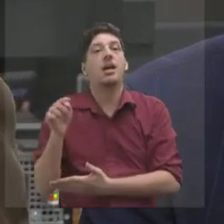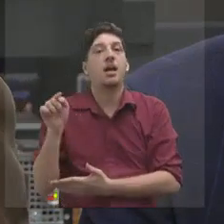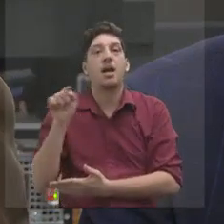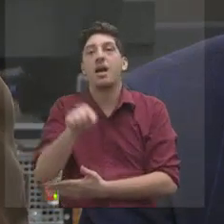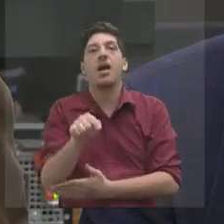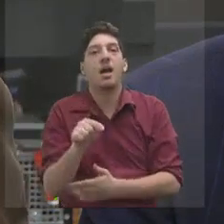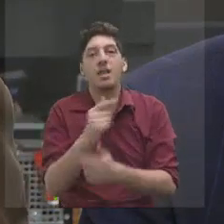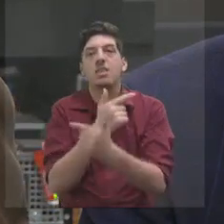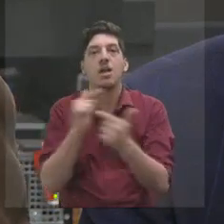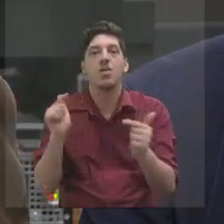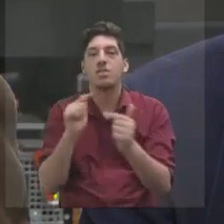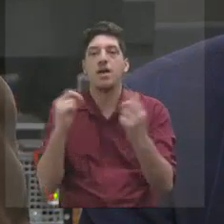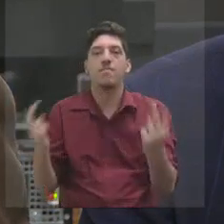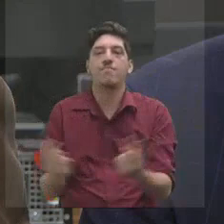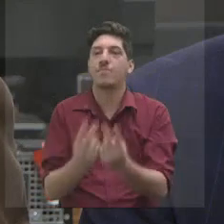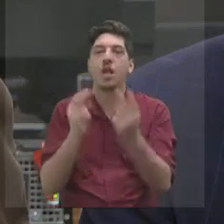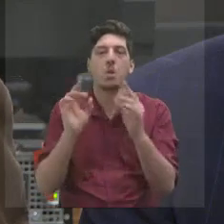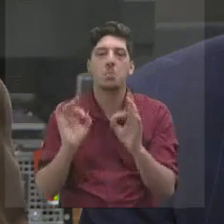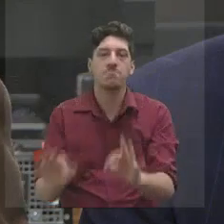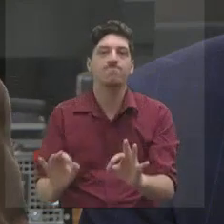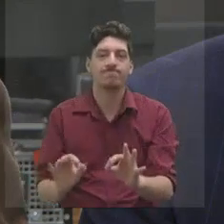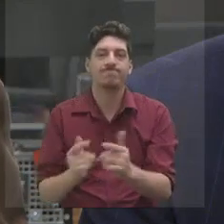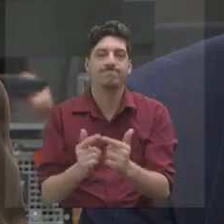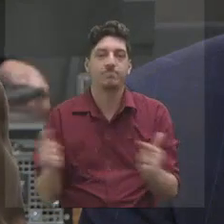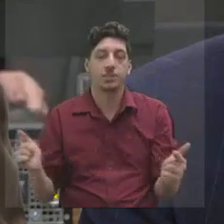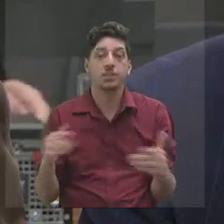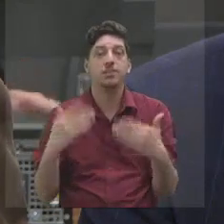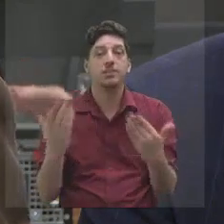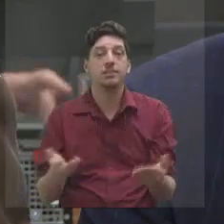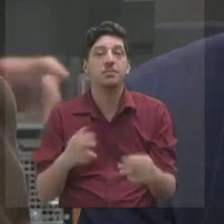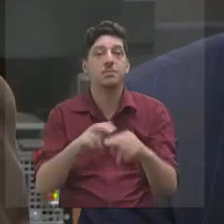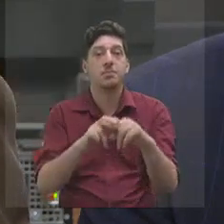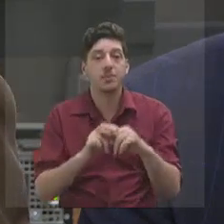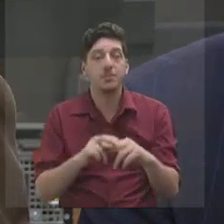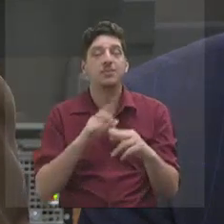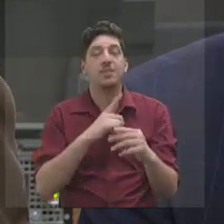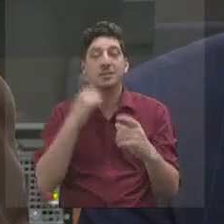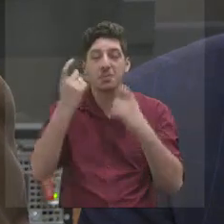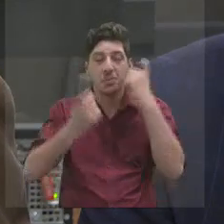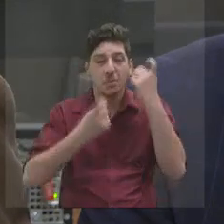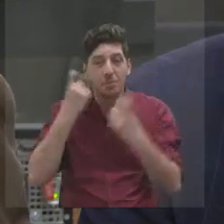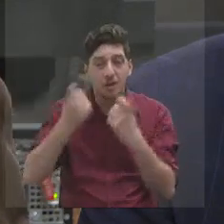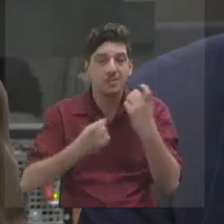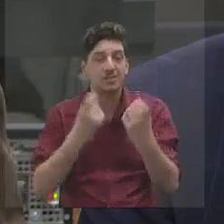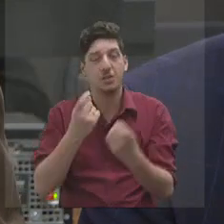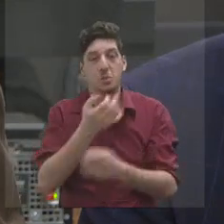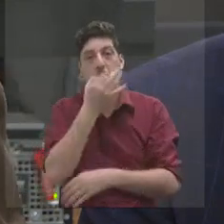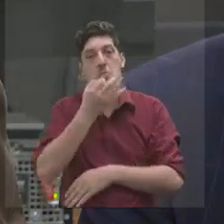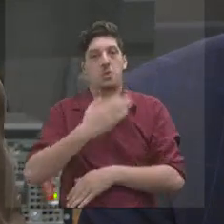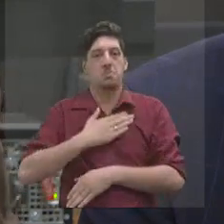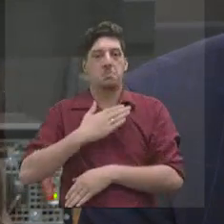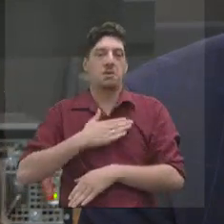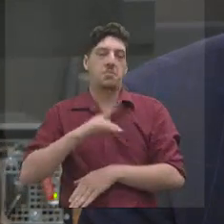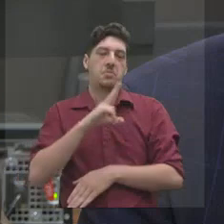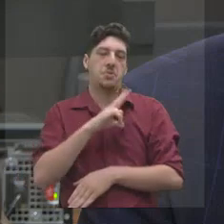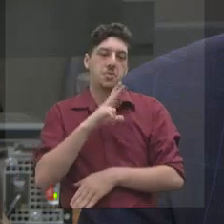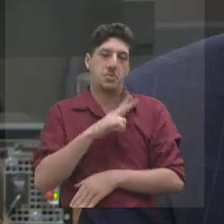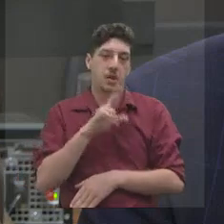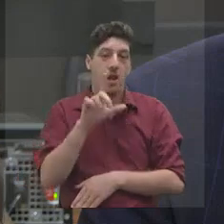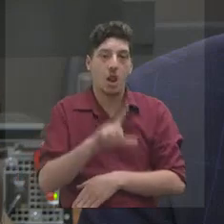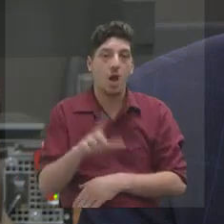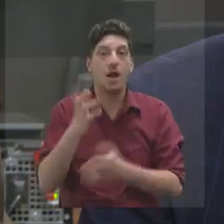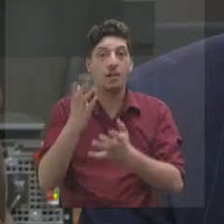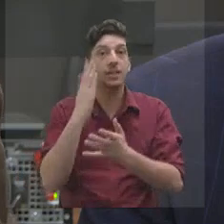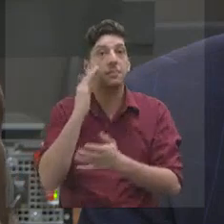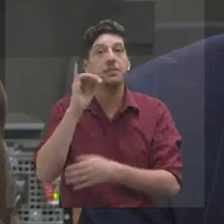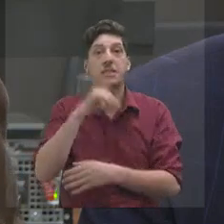ele a devida valorização e por isso é uma grande preocupação que eu tenho né obviamente quero saber se há previsão de